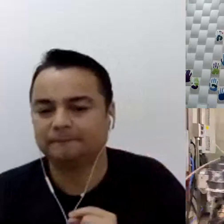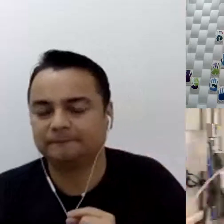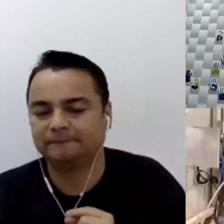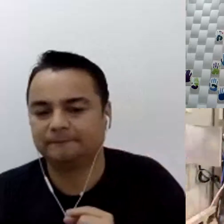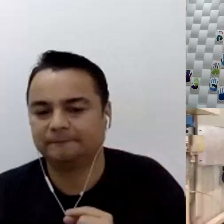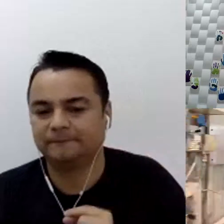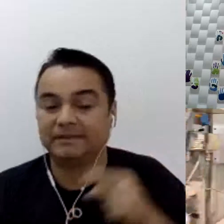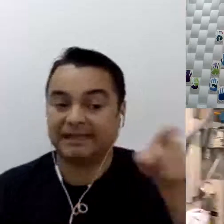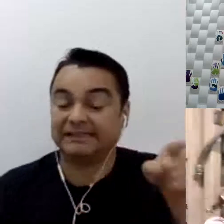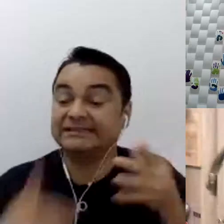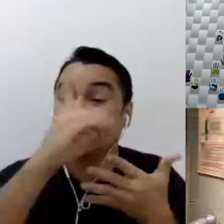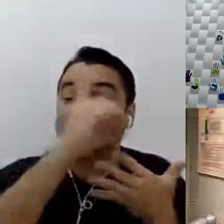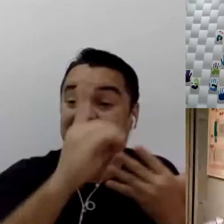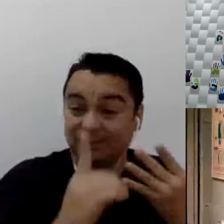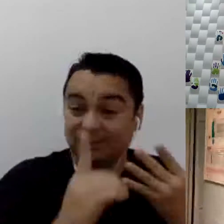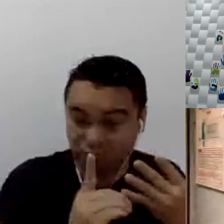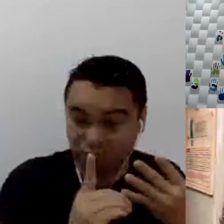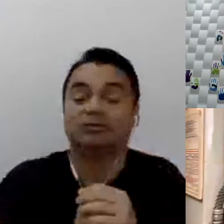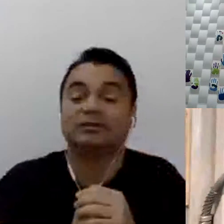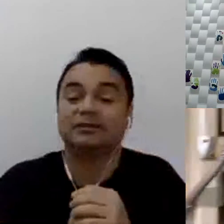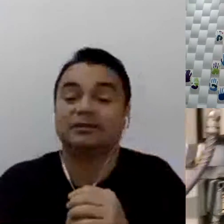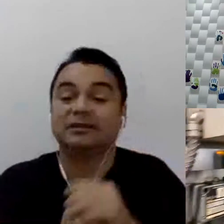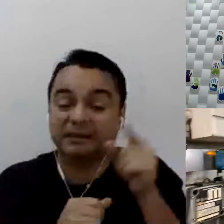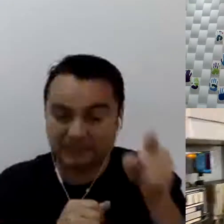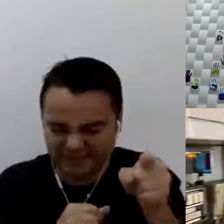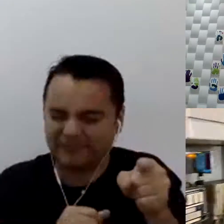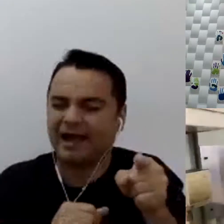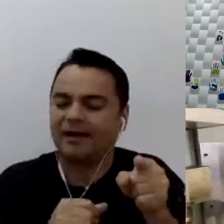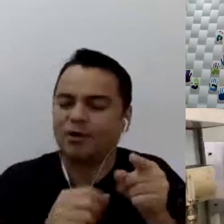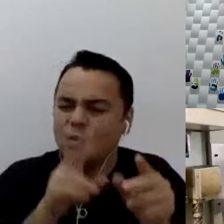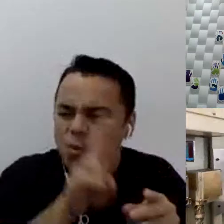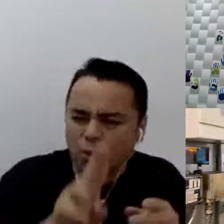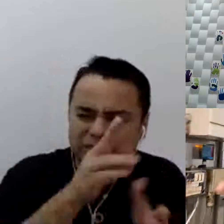Esses dados vão para ECU.